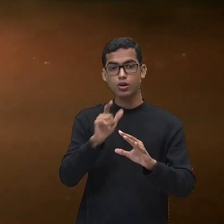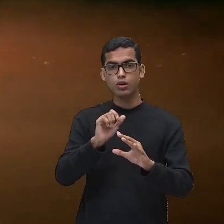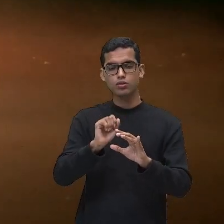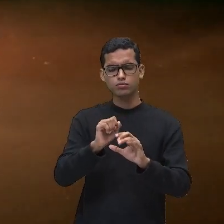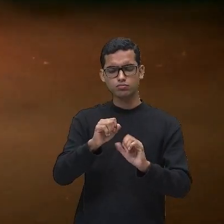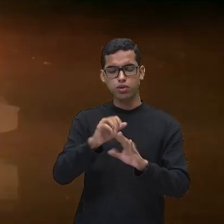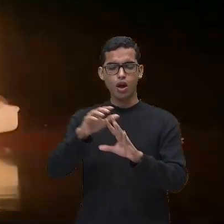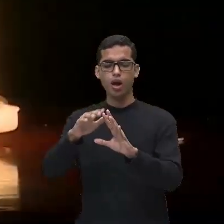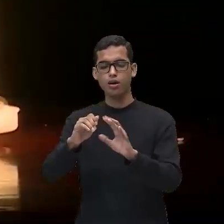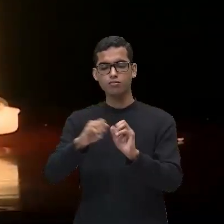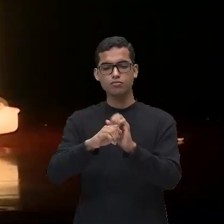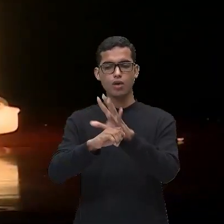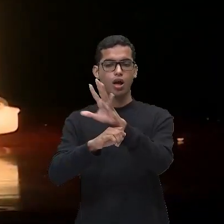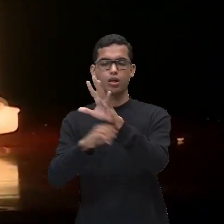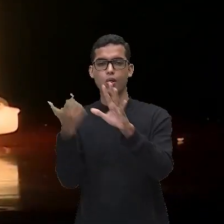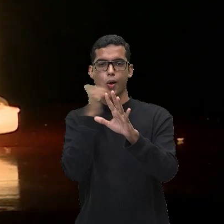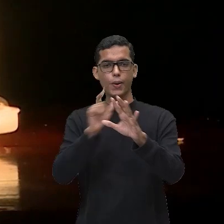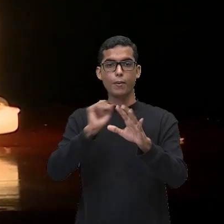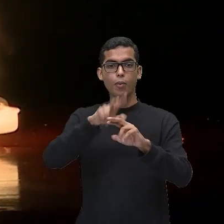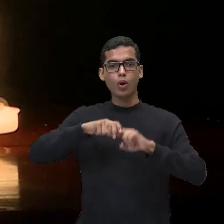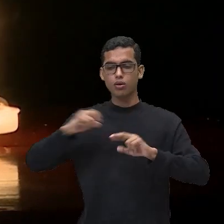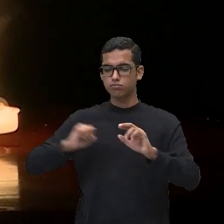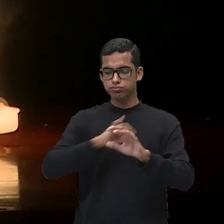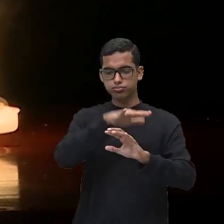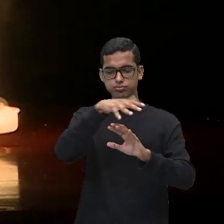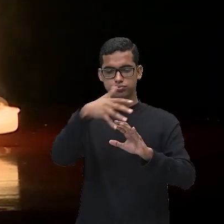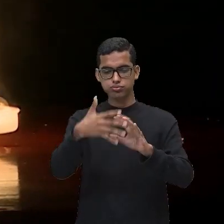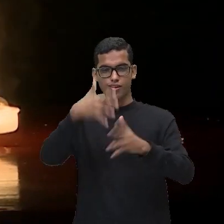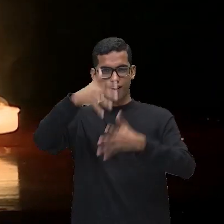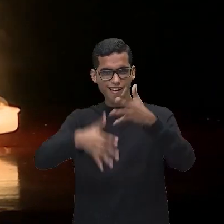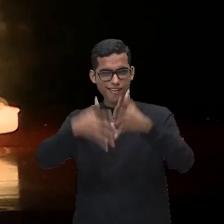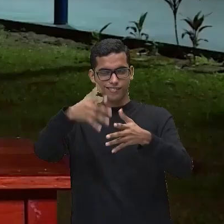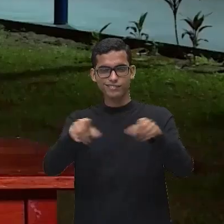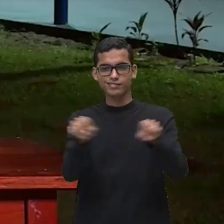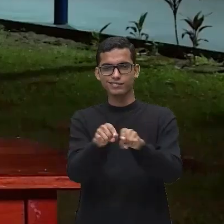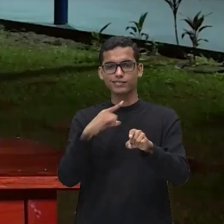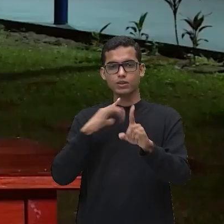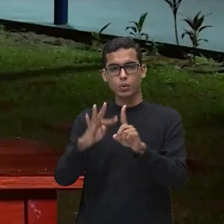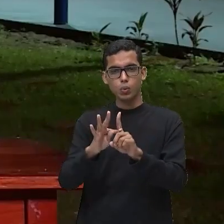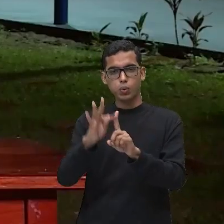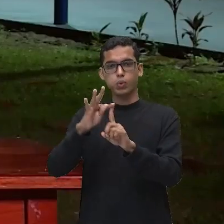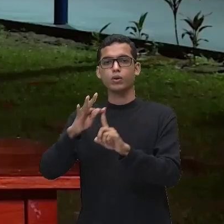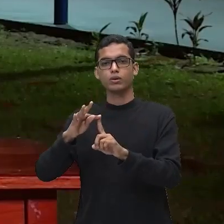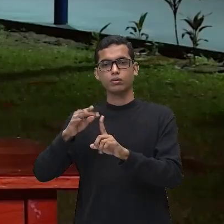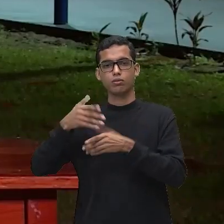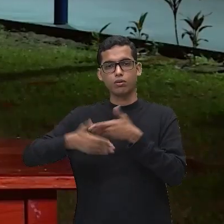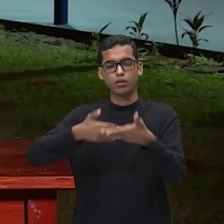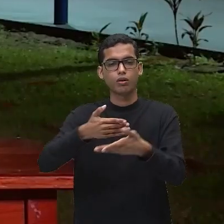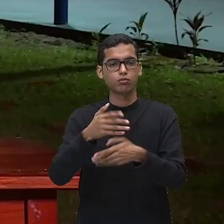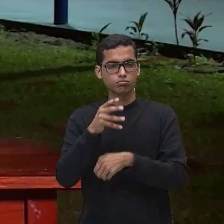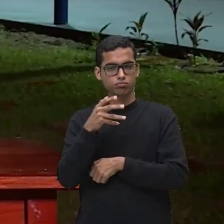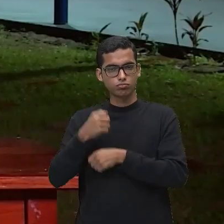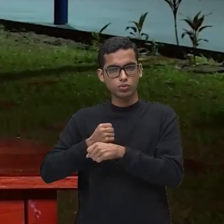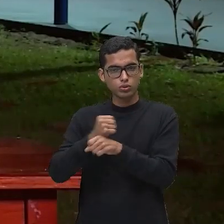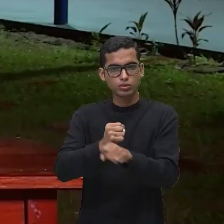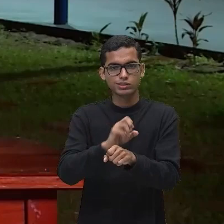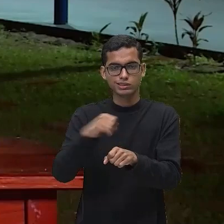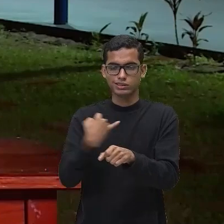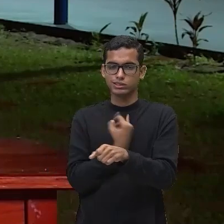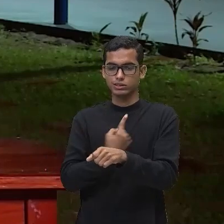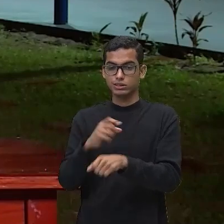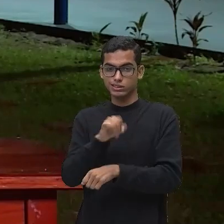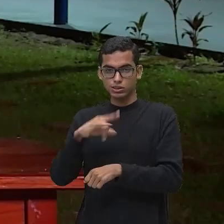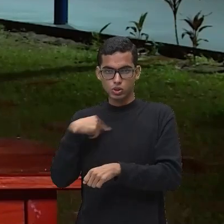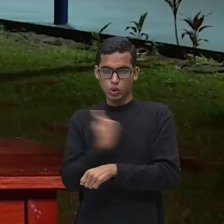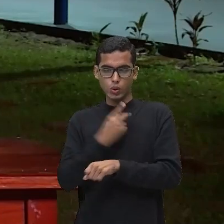no planeta, esquentando e aumentando a temperatura dele no decorrer dos anos, se a gente não cuidar, tá? Então, fica aqui